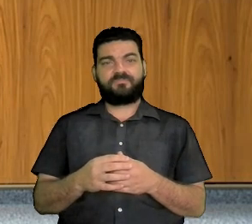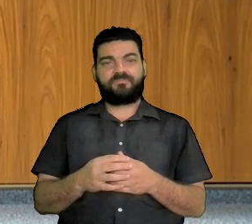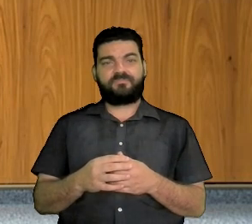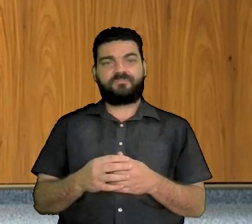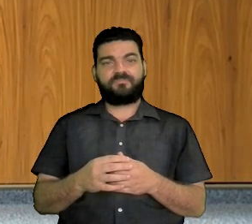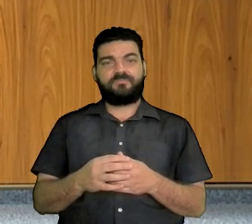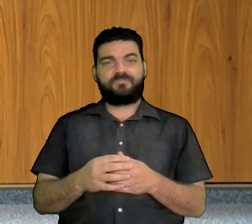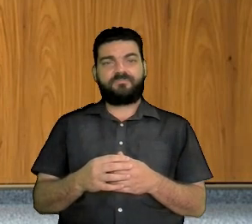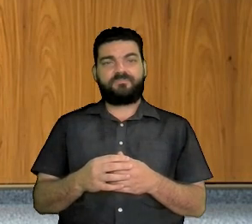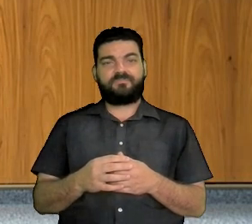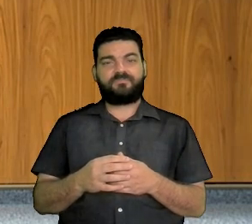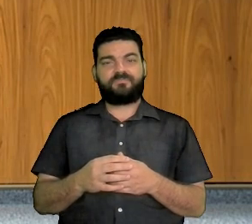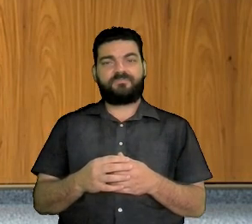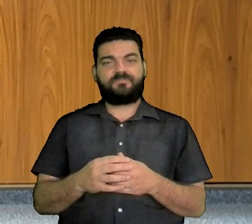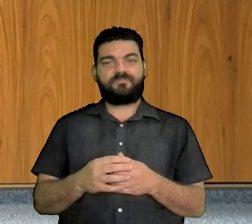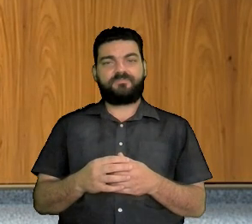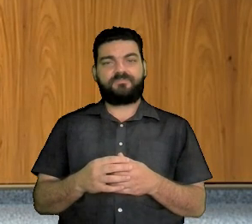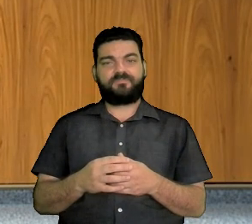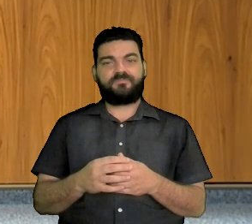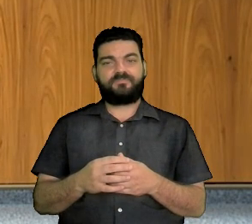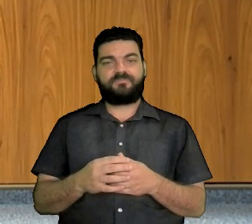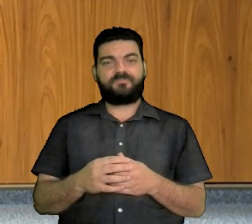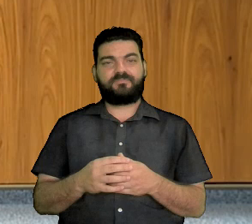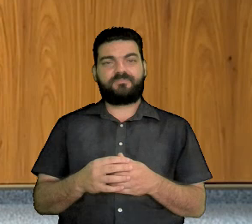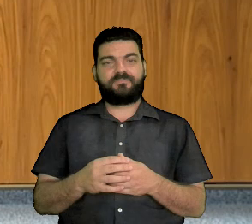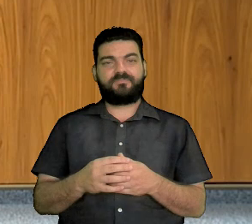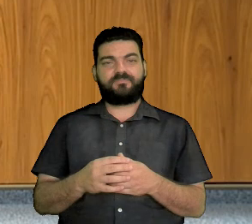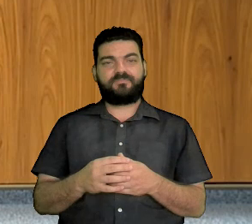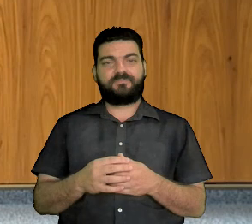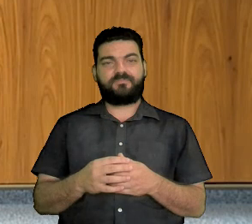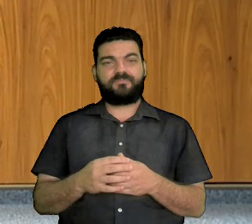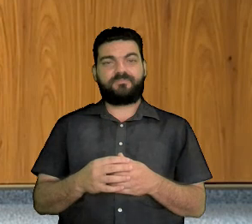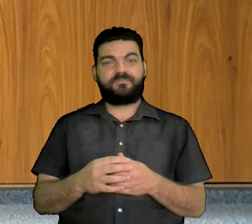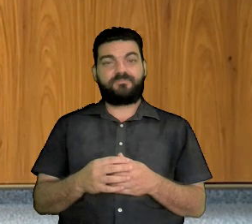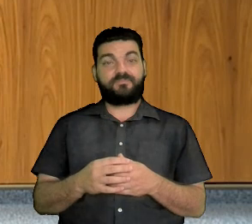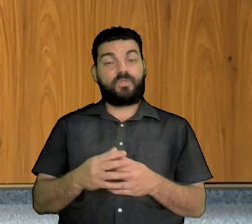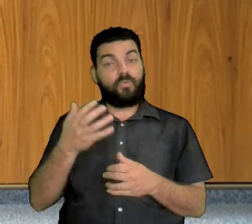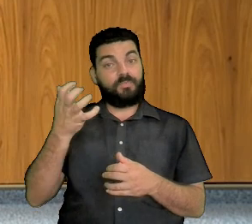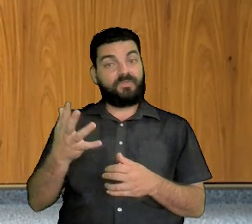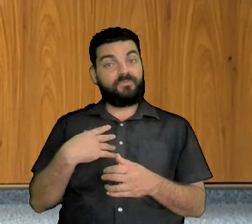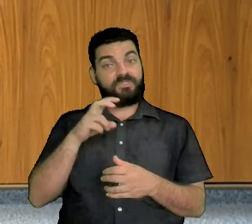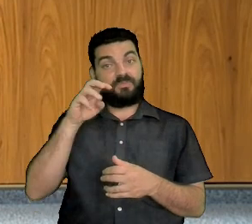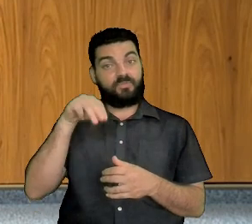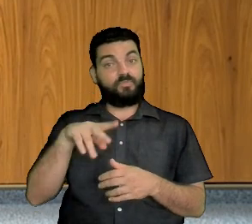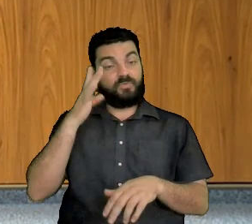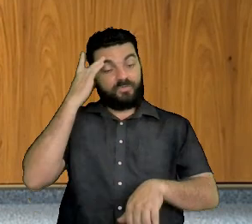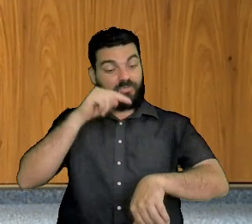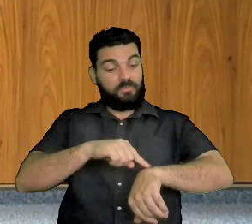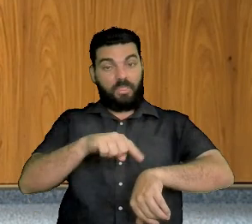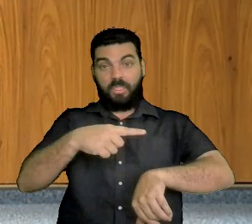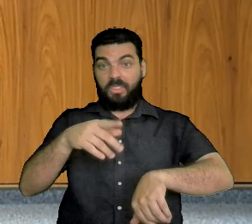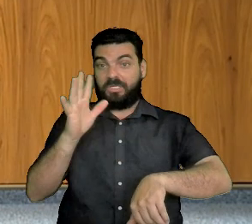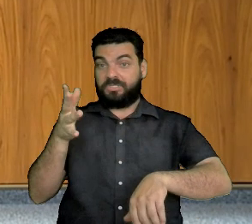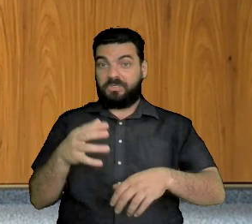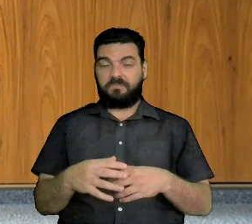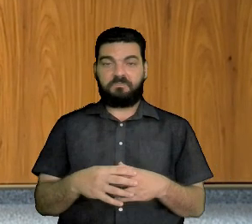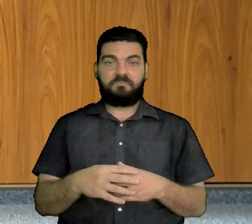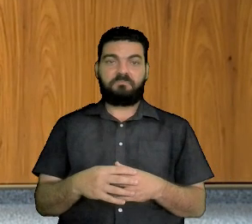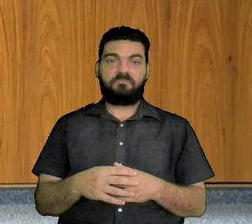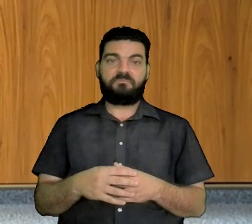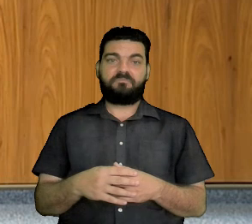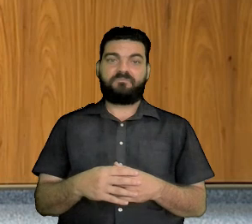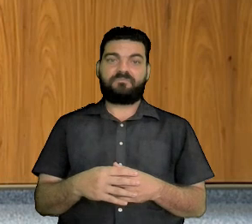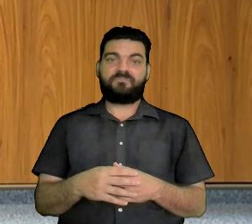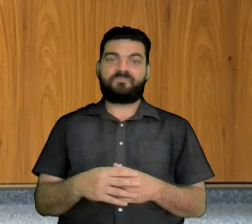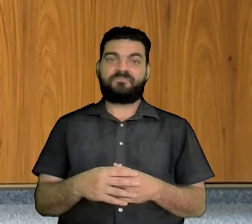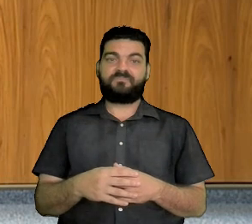brasa, no âmbito penal. Então, com essas palavras, eu falei que ia falar 5 minutos,